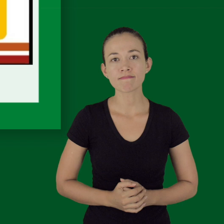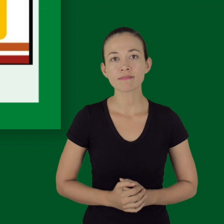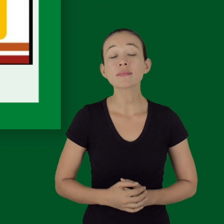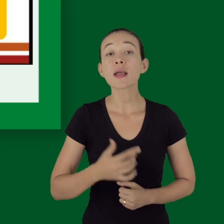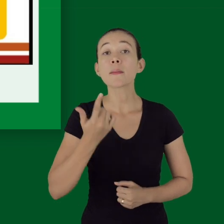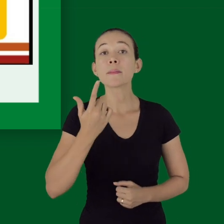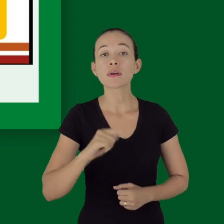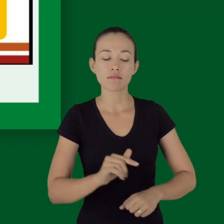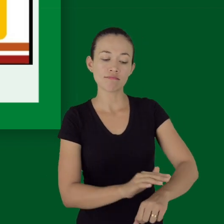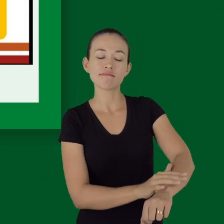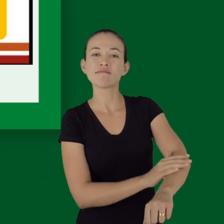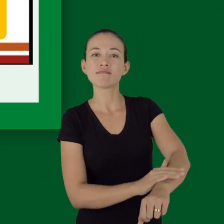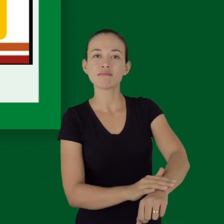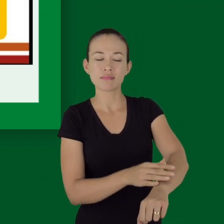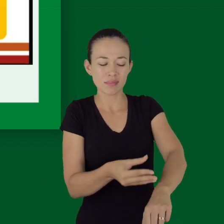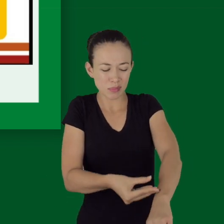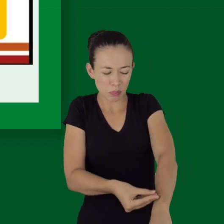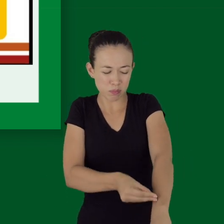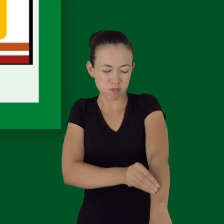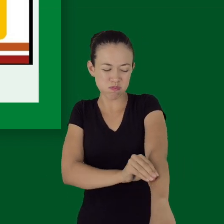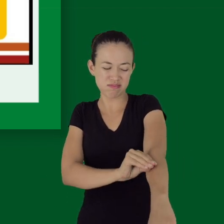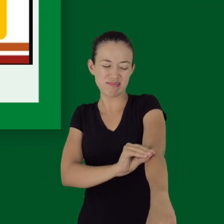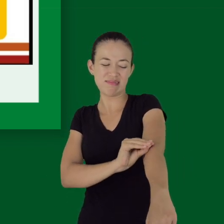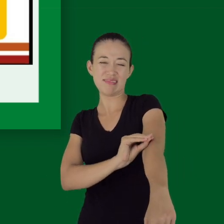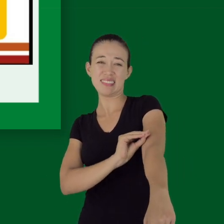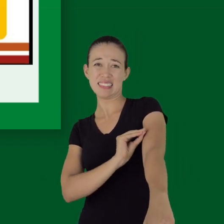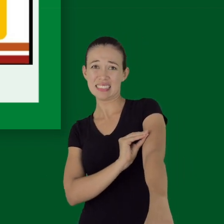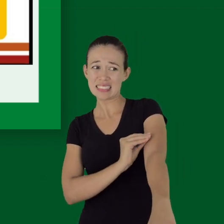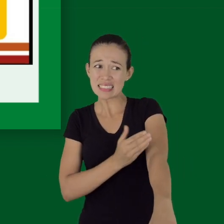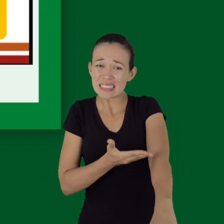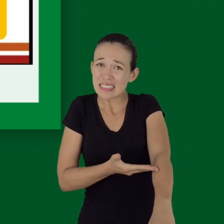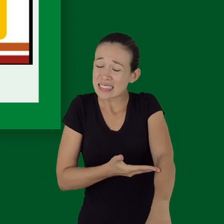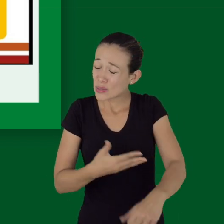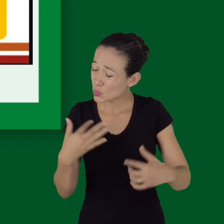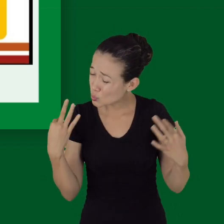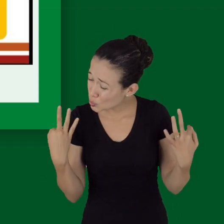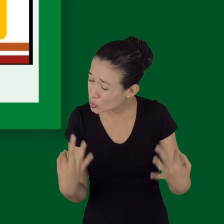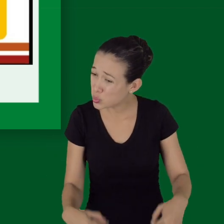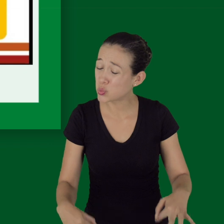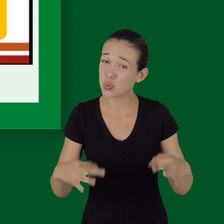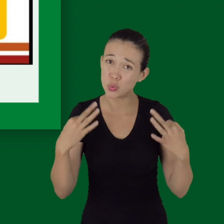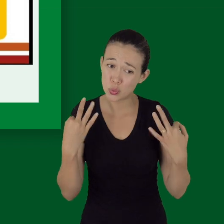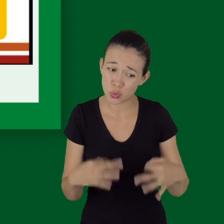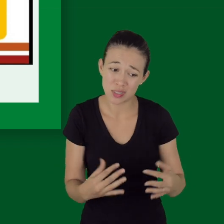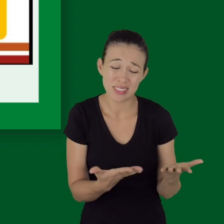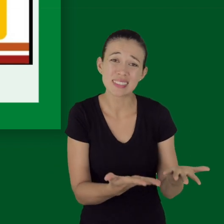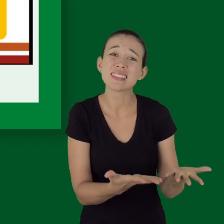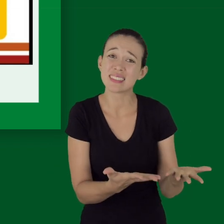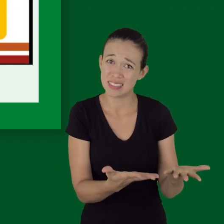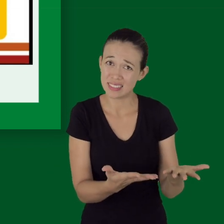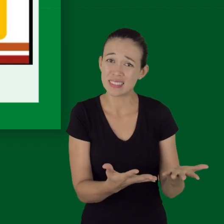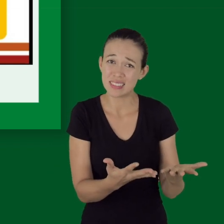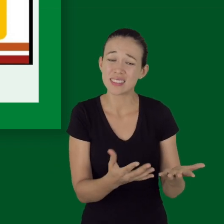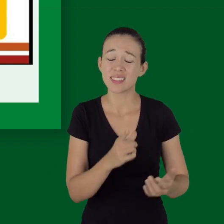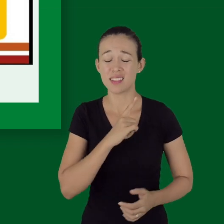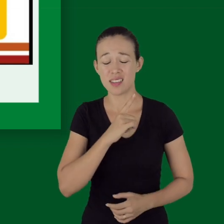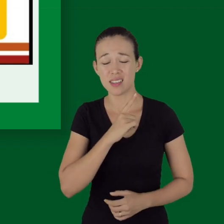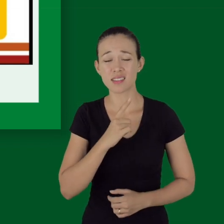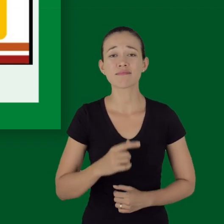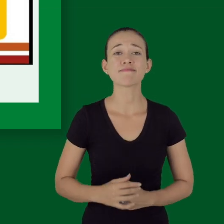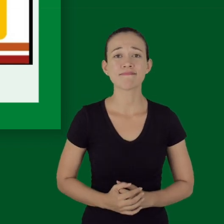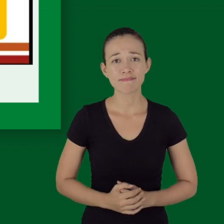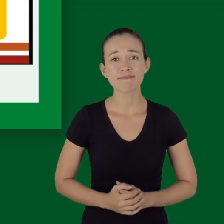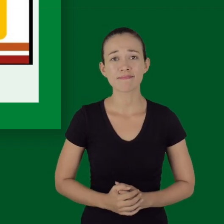cobertura, né, da pele, né, gera grandes limiares de dor. Esmagamento, grandes